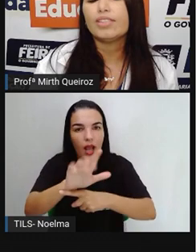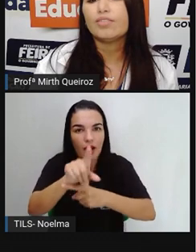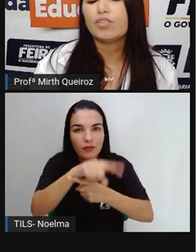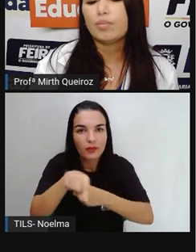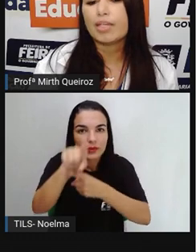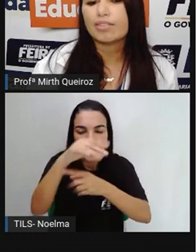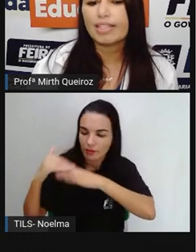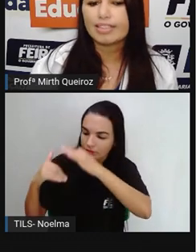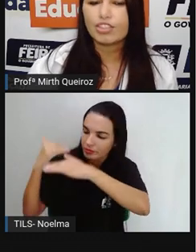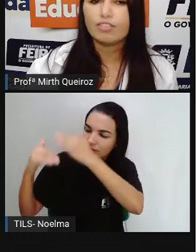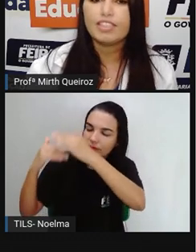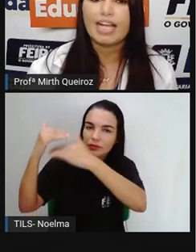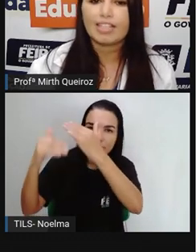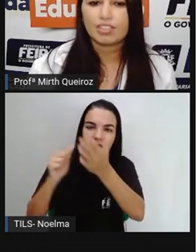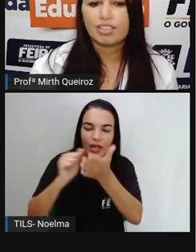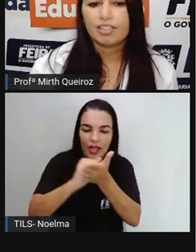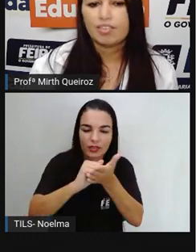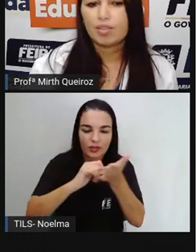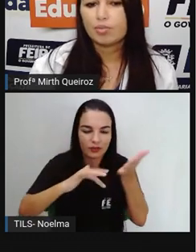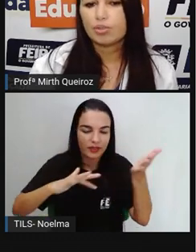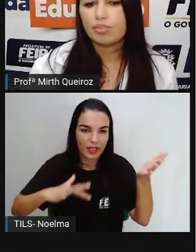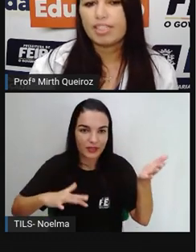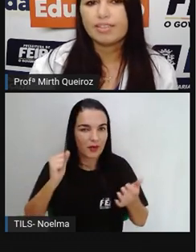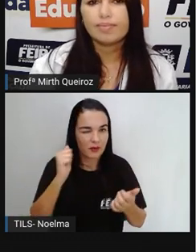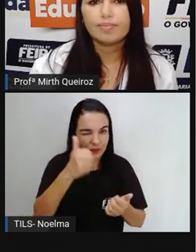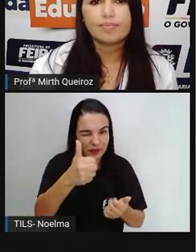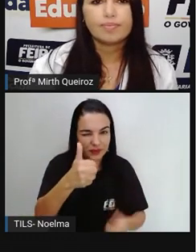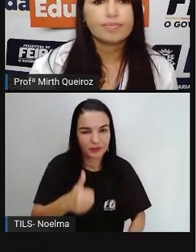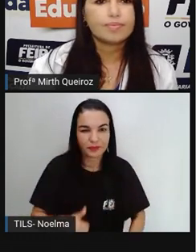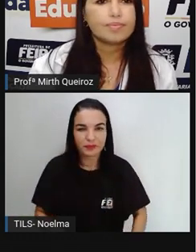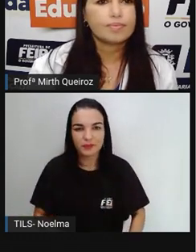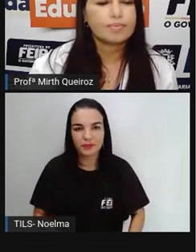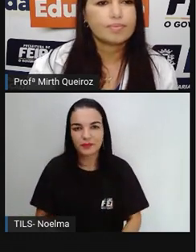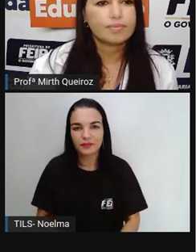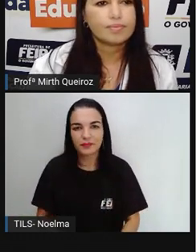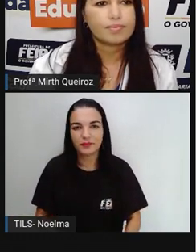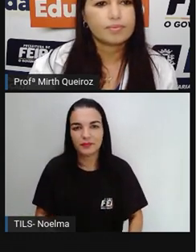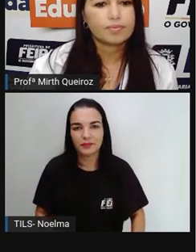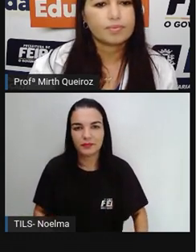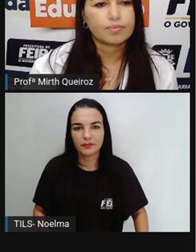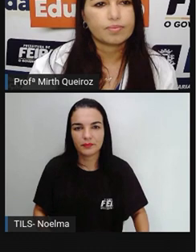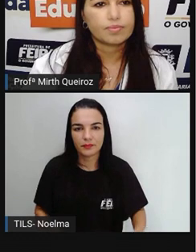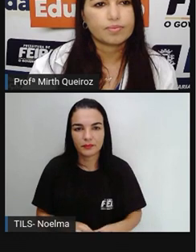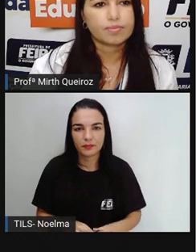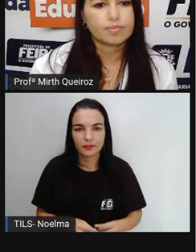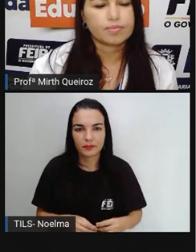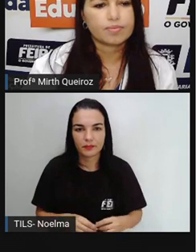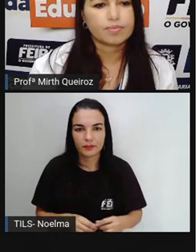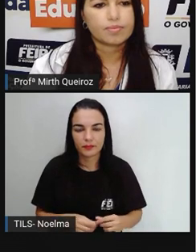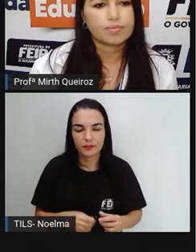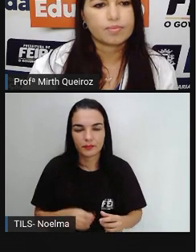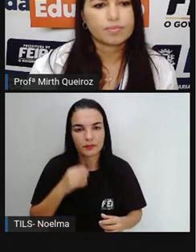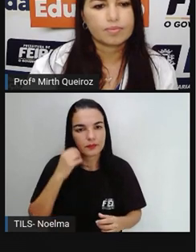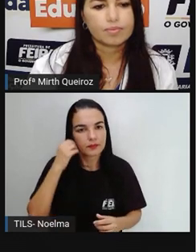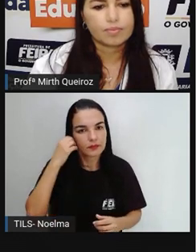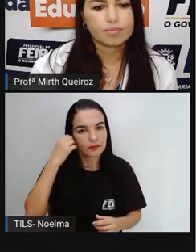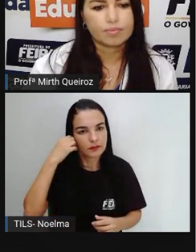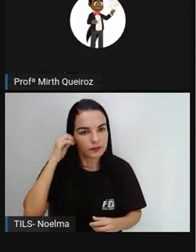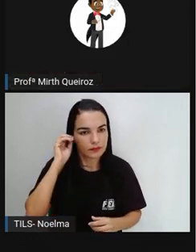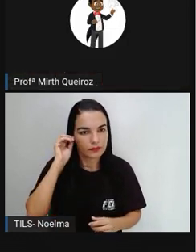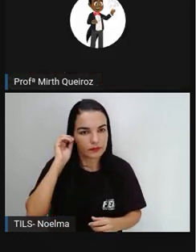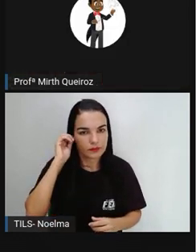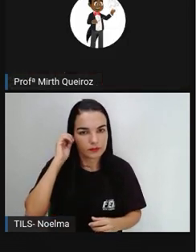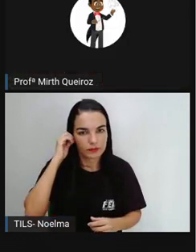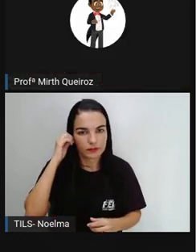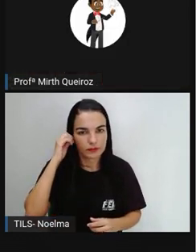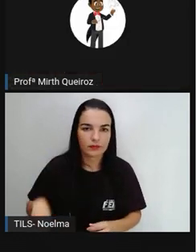no desenvolvimento dessa atividade. Vamos ouvir? Olá! Como vai? Você conhece este livro?